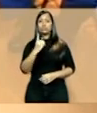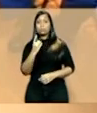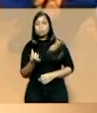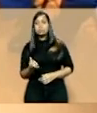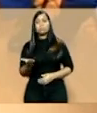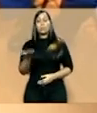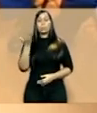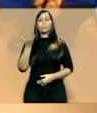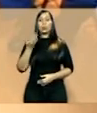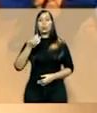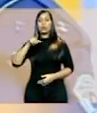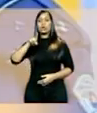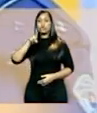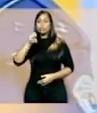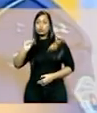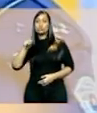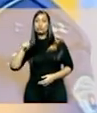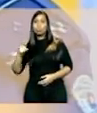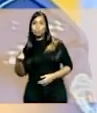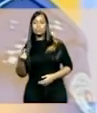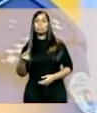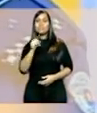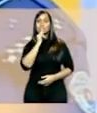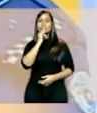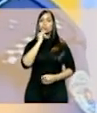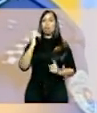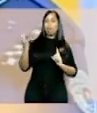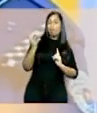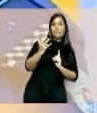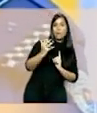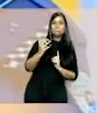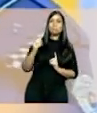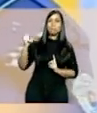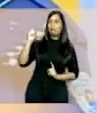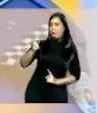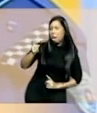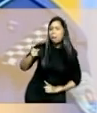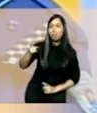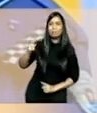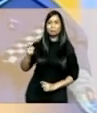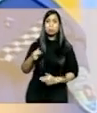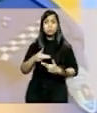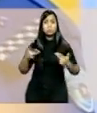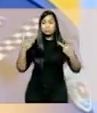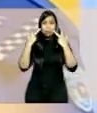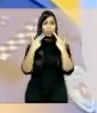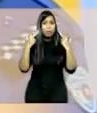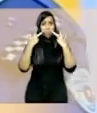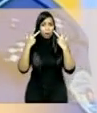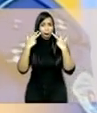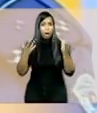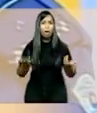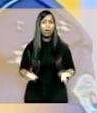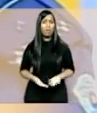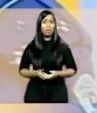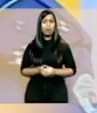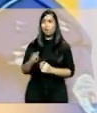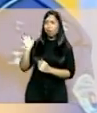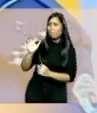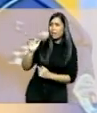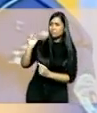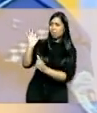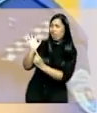aumento aí para 18 mil. Ameaça, por exemplo, é um caso absurdamente comum. Ameaça é uma